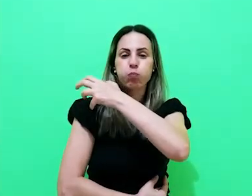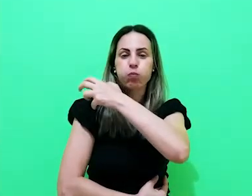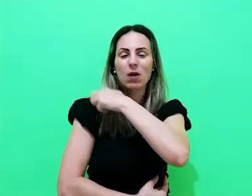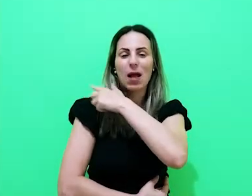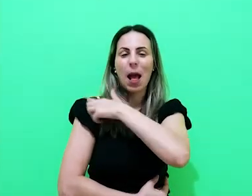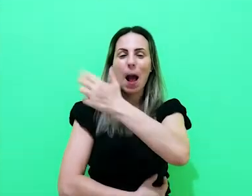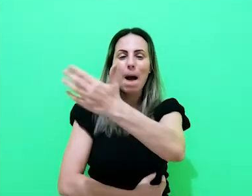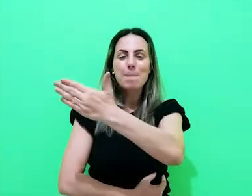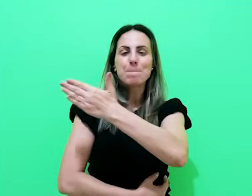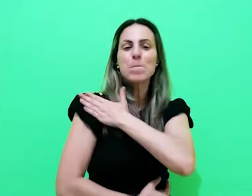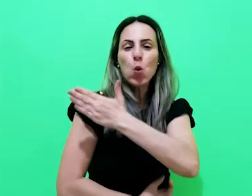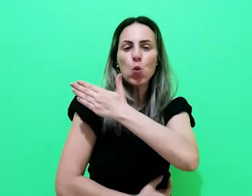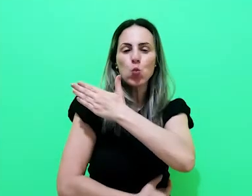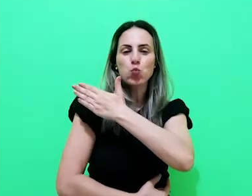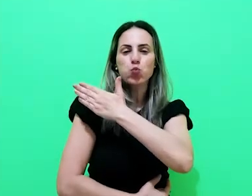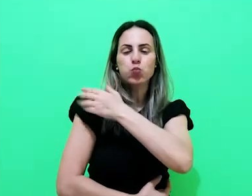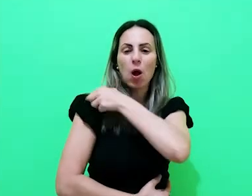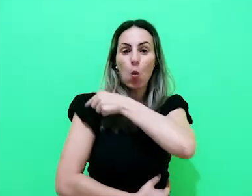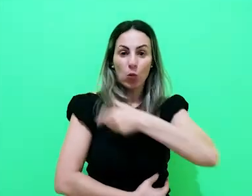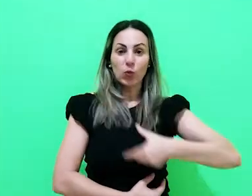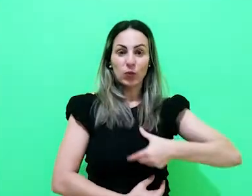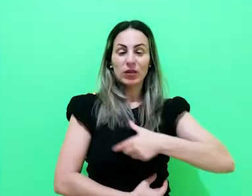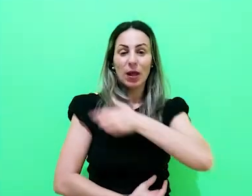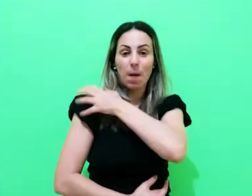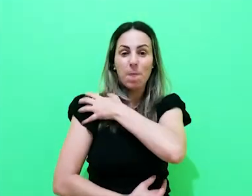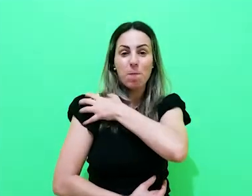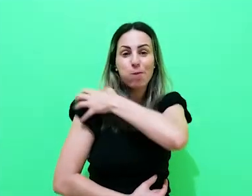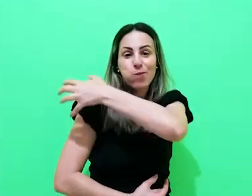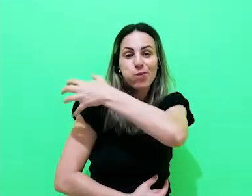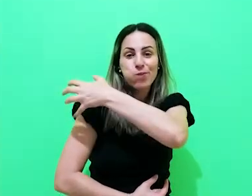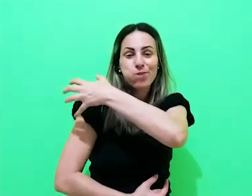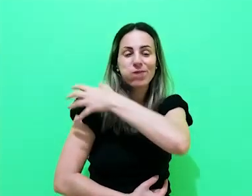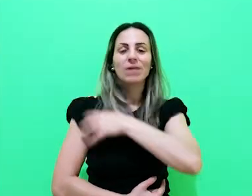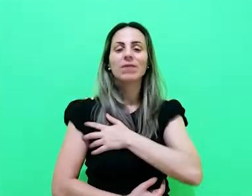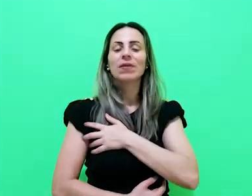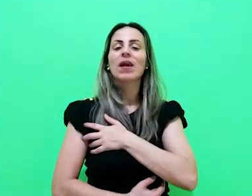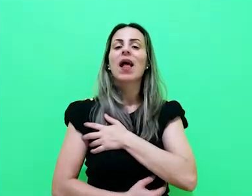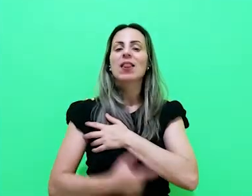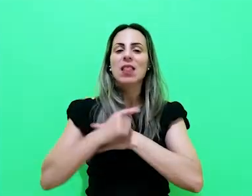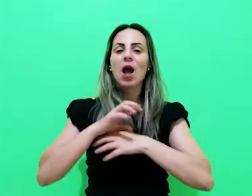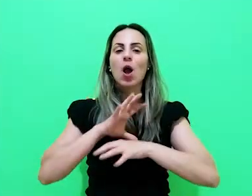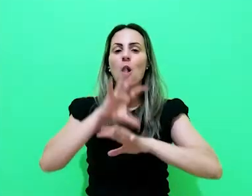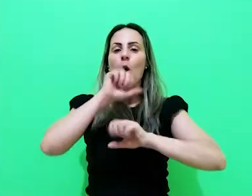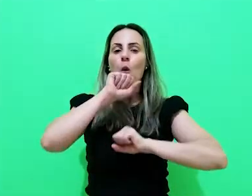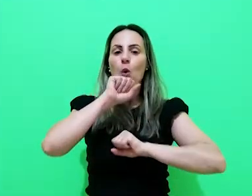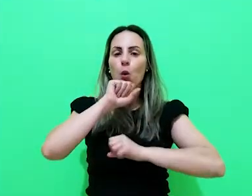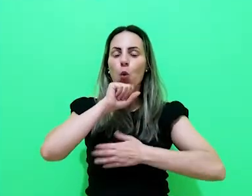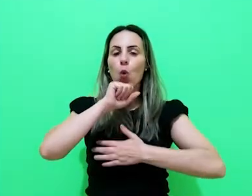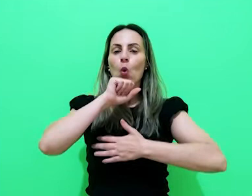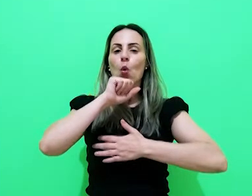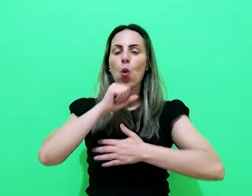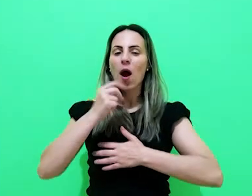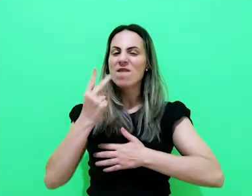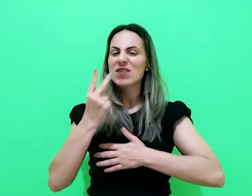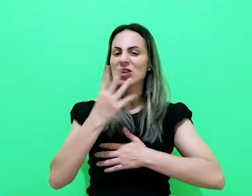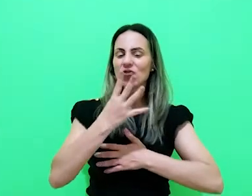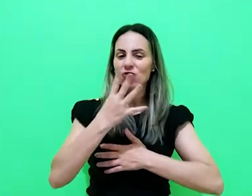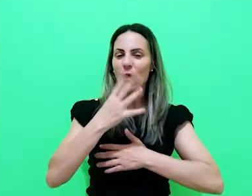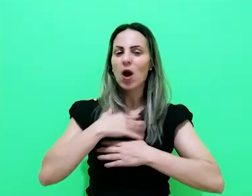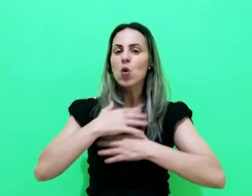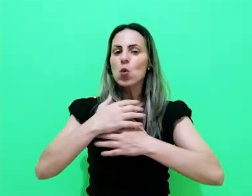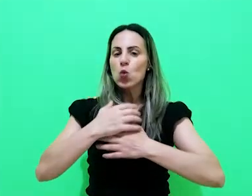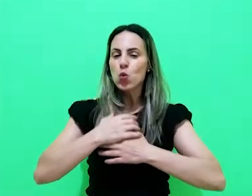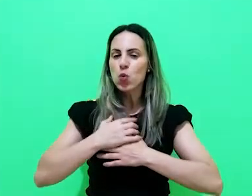na pancada, por conta do cinto de segurança, luxou. Ela tem uma frequência respiratória boa de 24, um